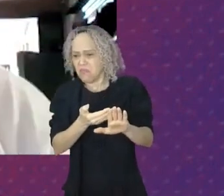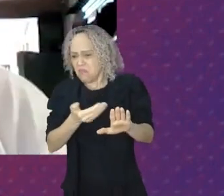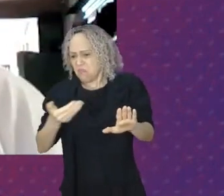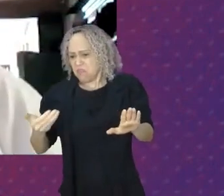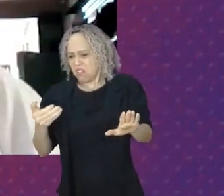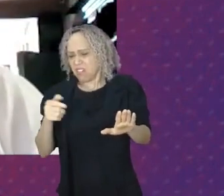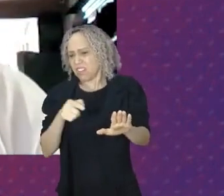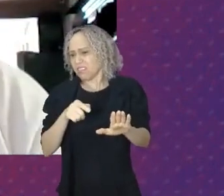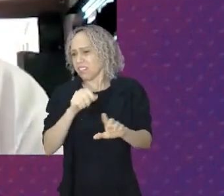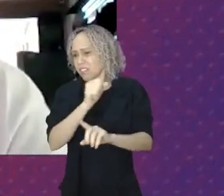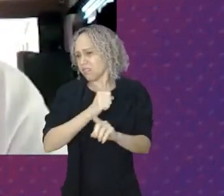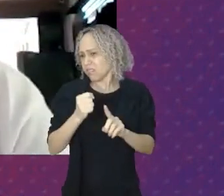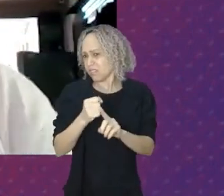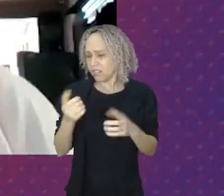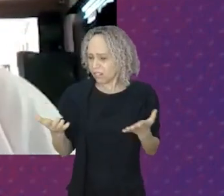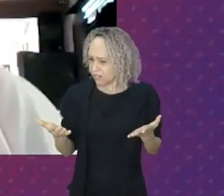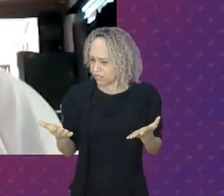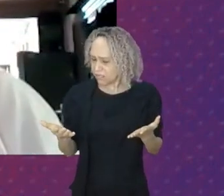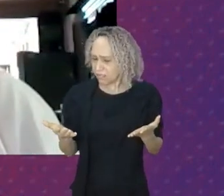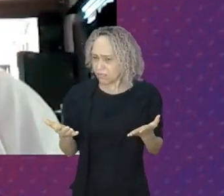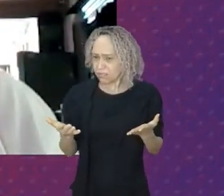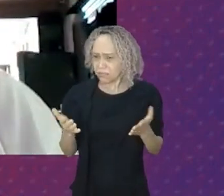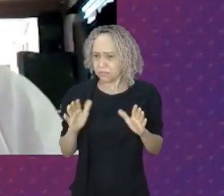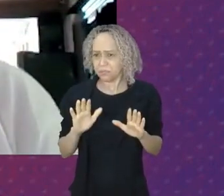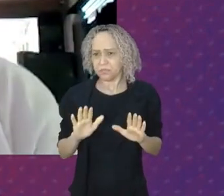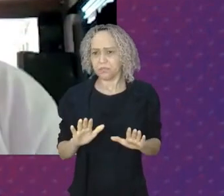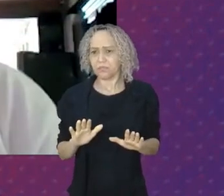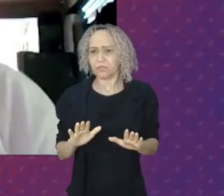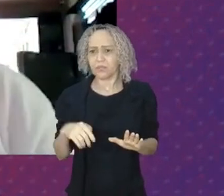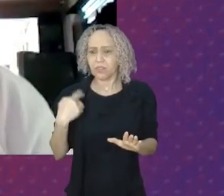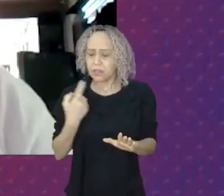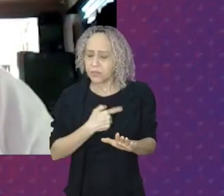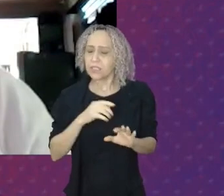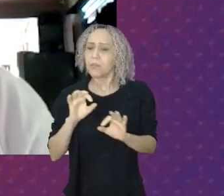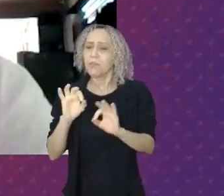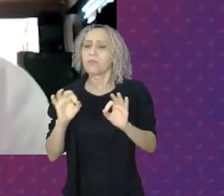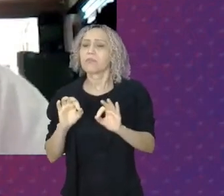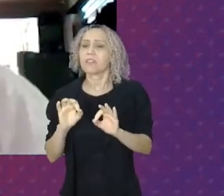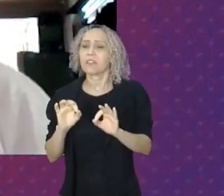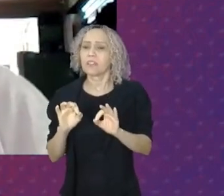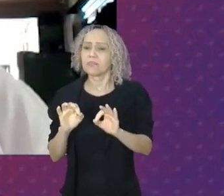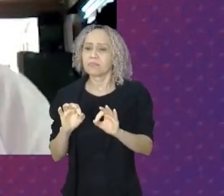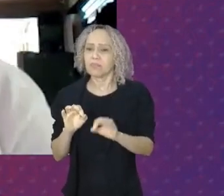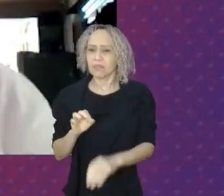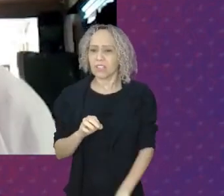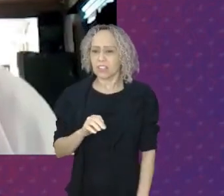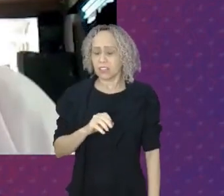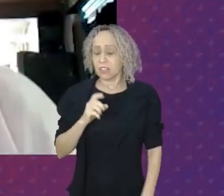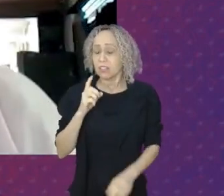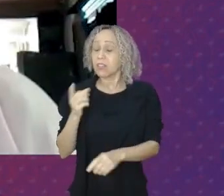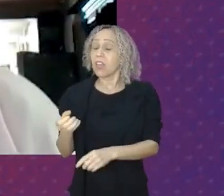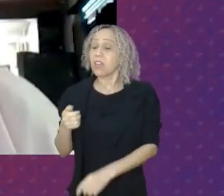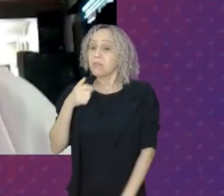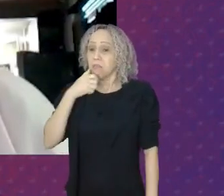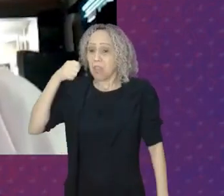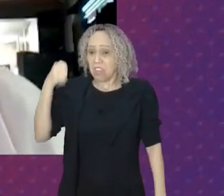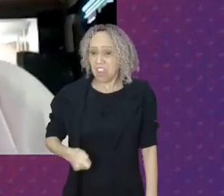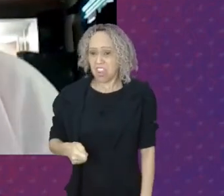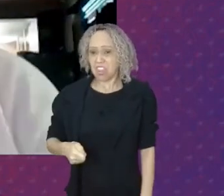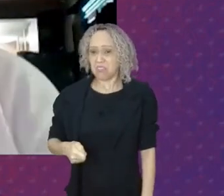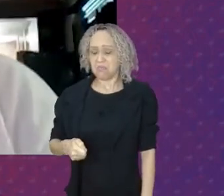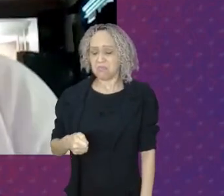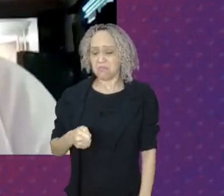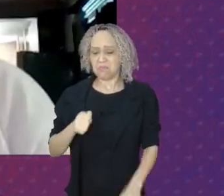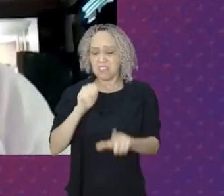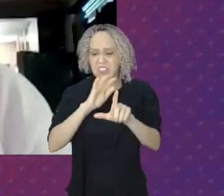você pensar que nós precisamos desconstruir nesse país o racismo, o machismo e a LGBTfobia.